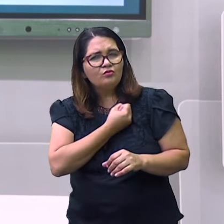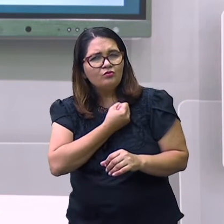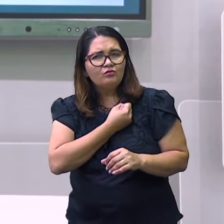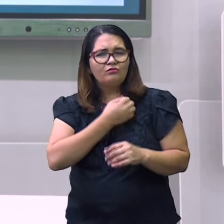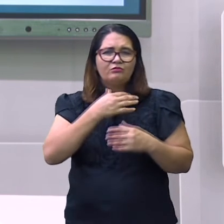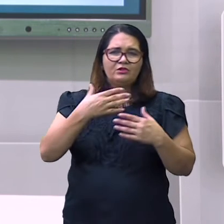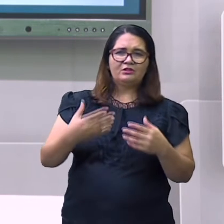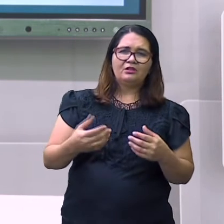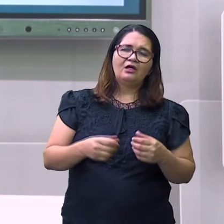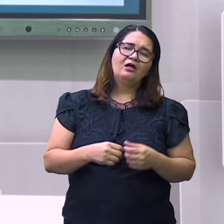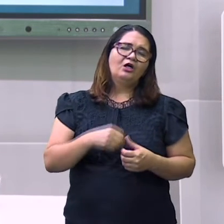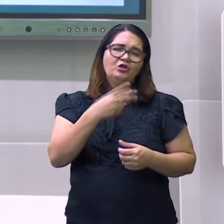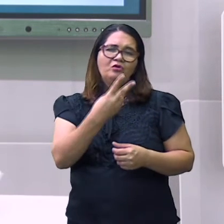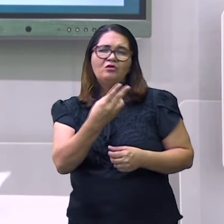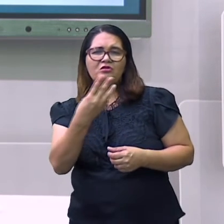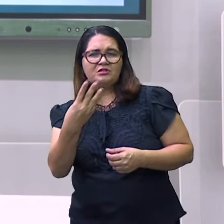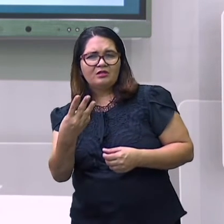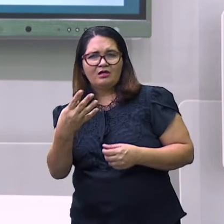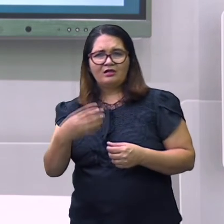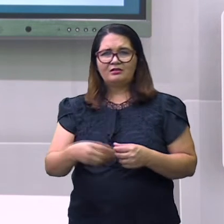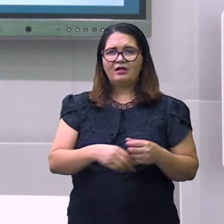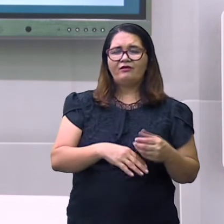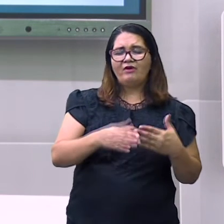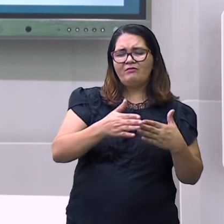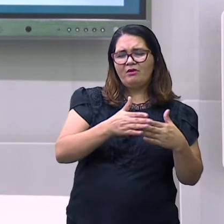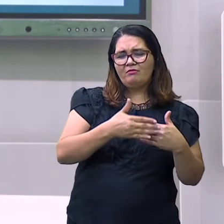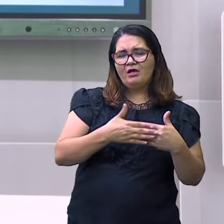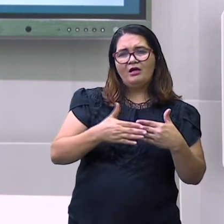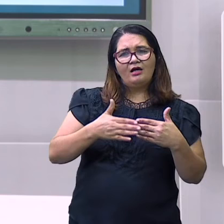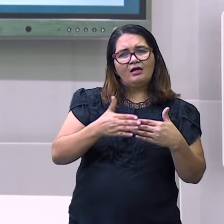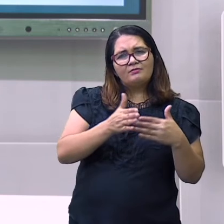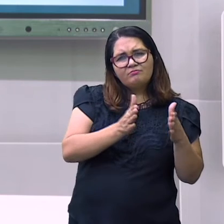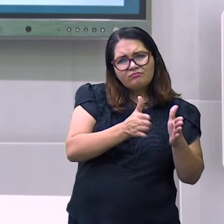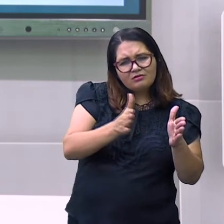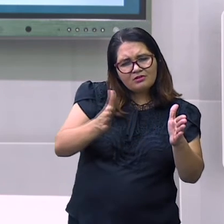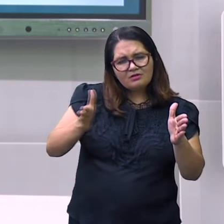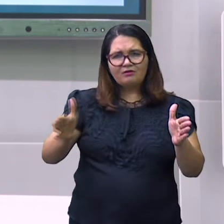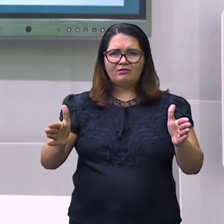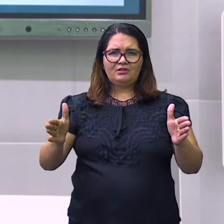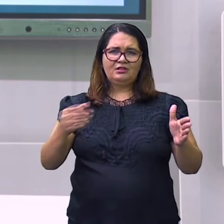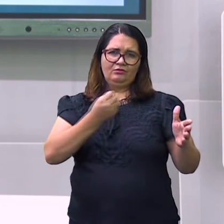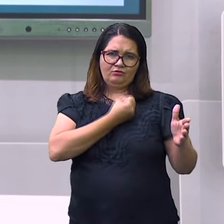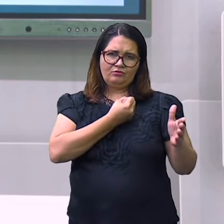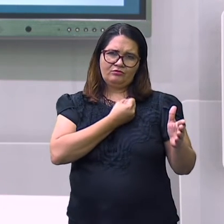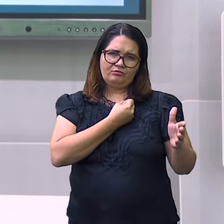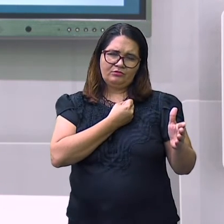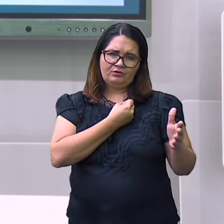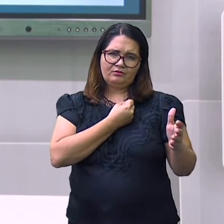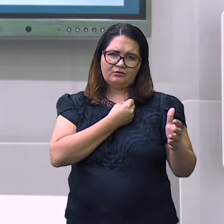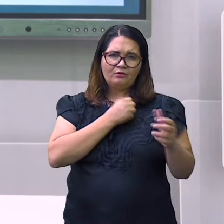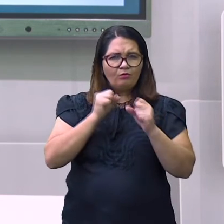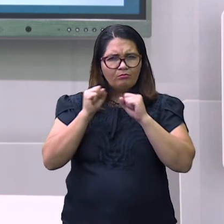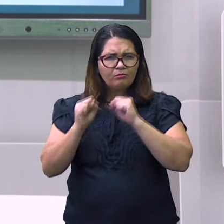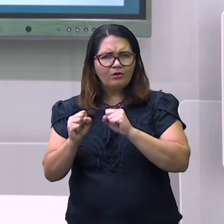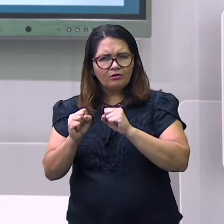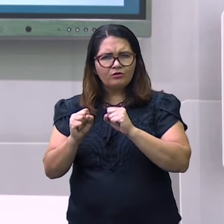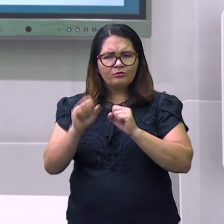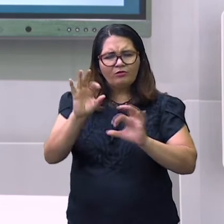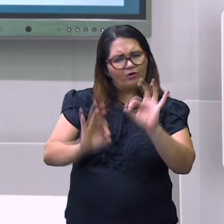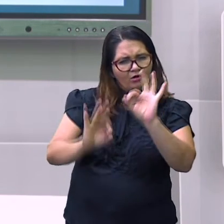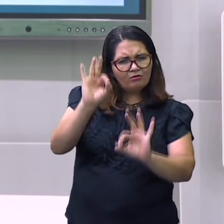O 2, o 3, vai fazendo a sua sequência de numeração, tá bom? Eu vou fazer uma sequência aqui para a gente poder finalizar a